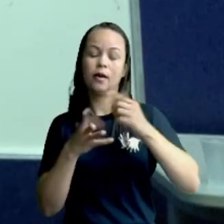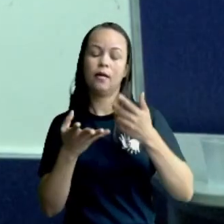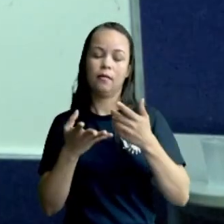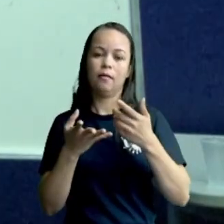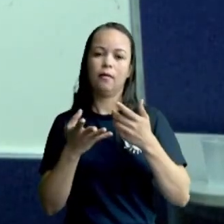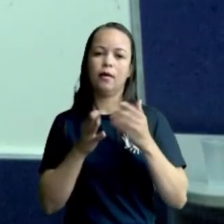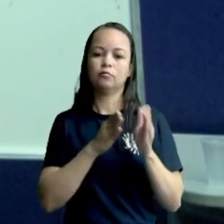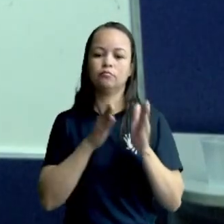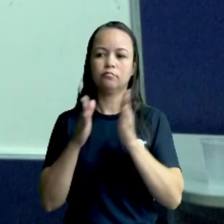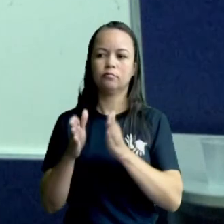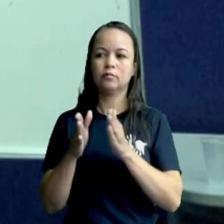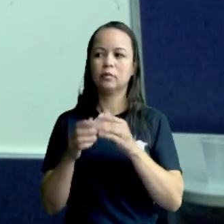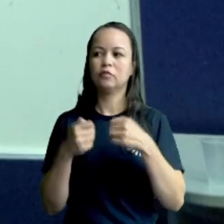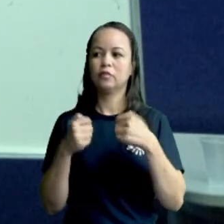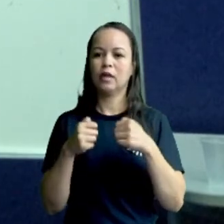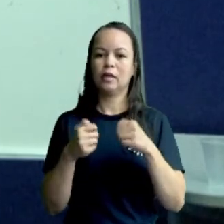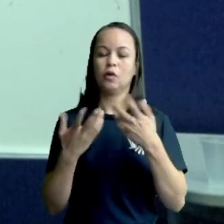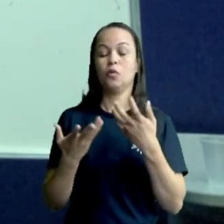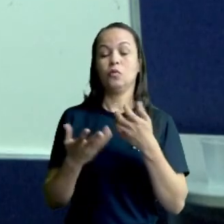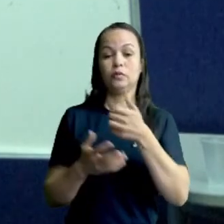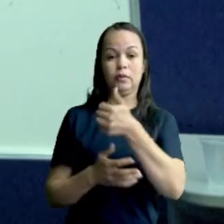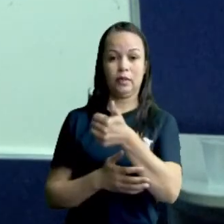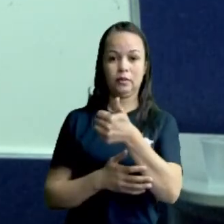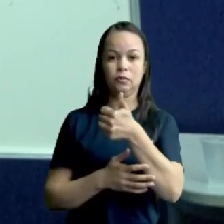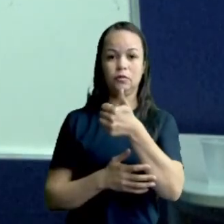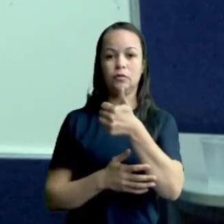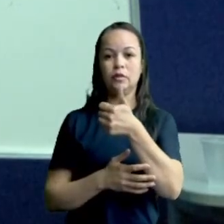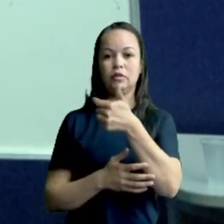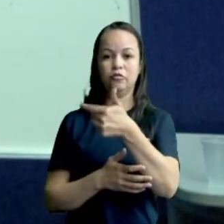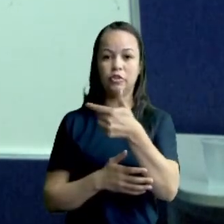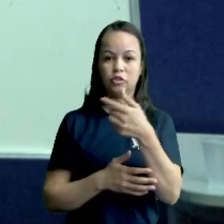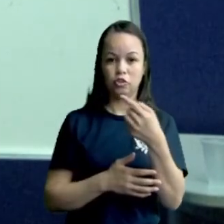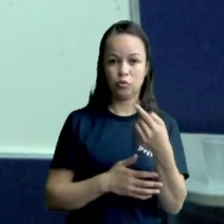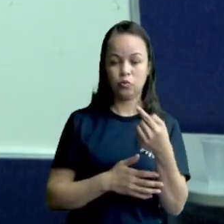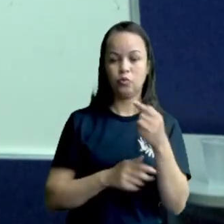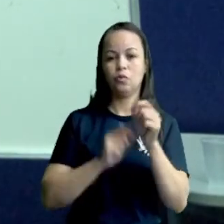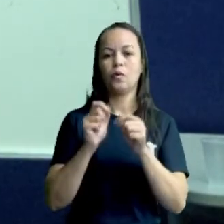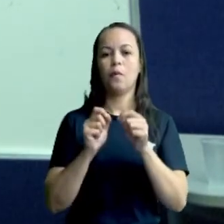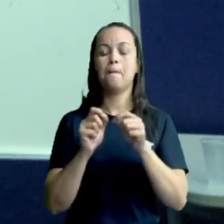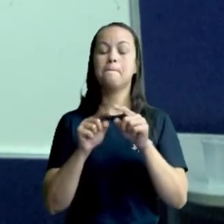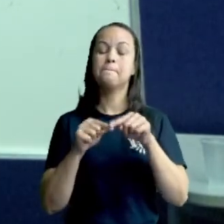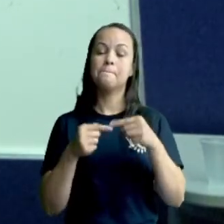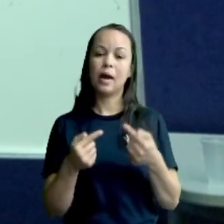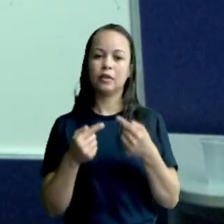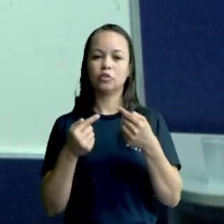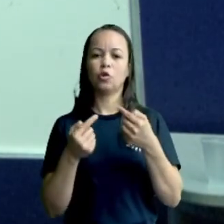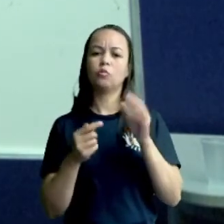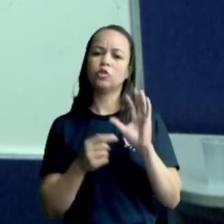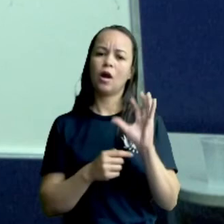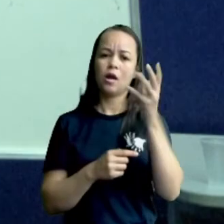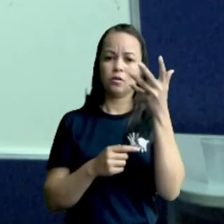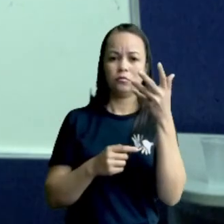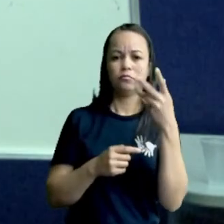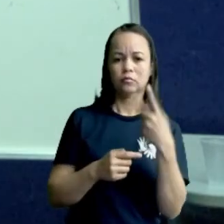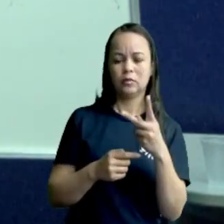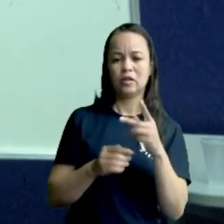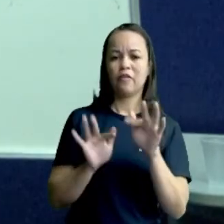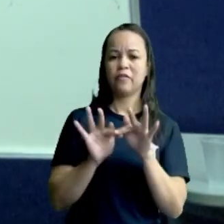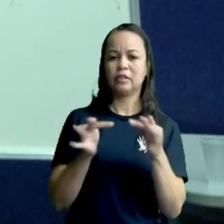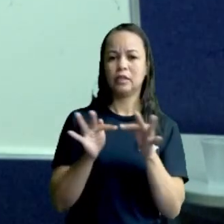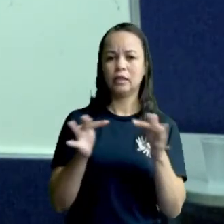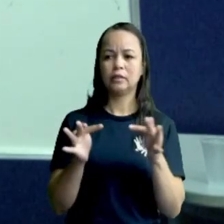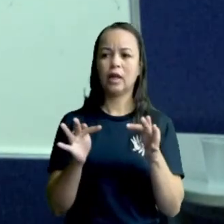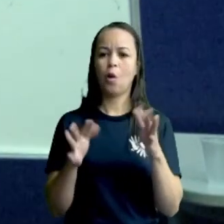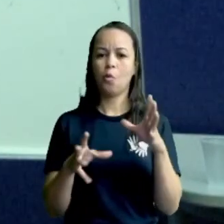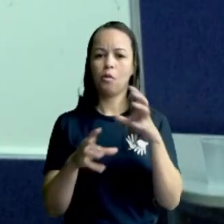Então, eu ficaria com 121 para esse cálculo. Só que como eu já resolvi aqui, para facilitar o meu